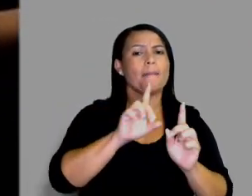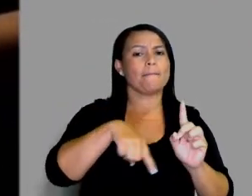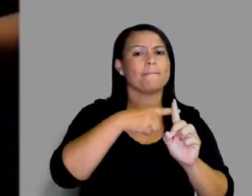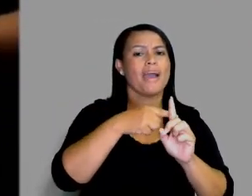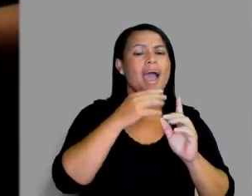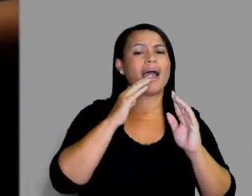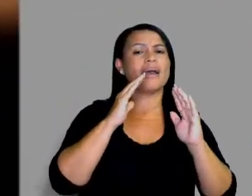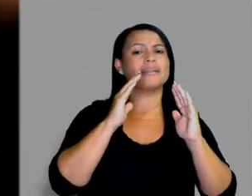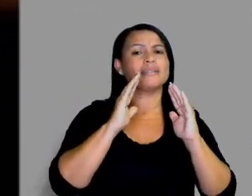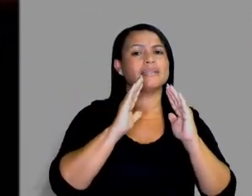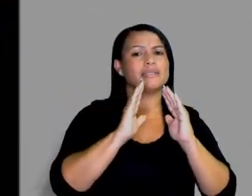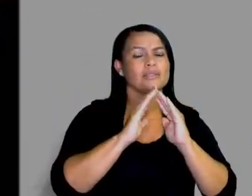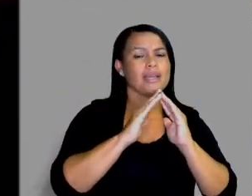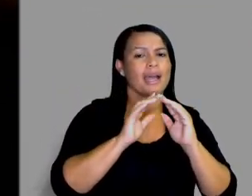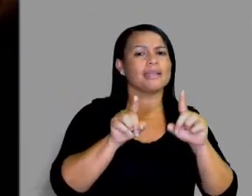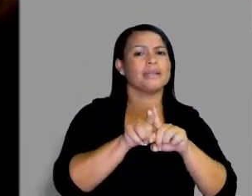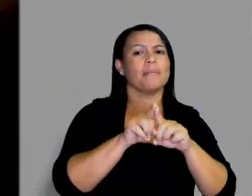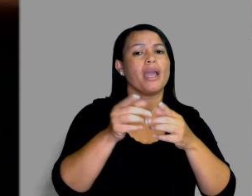próxima aula.